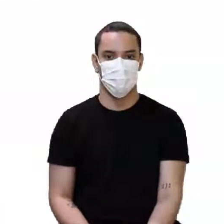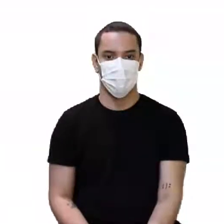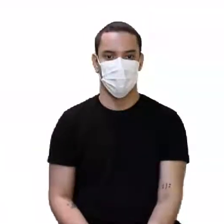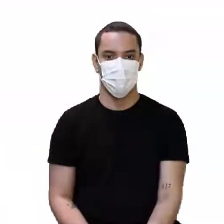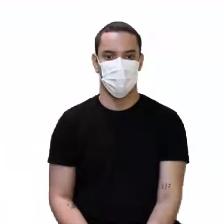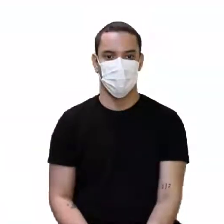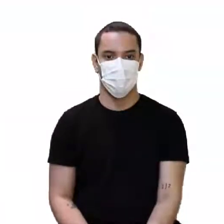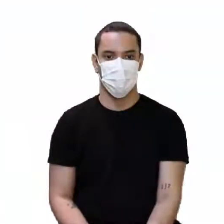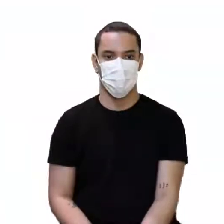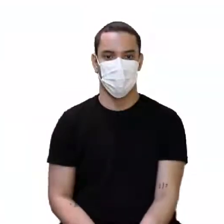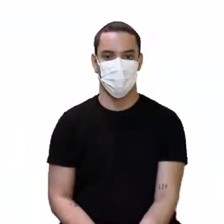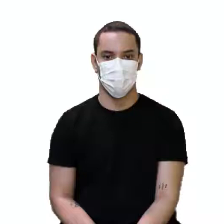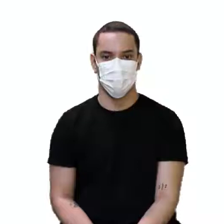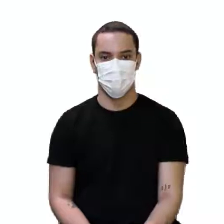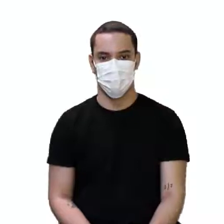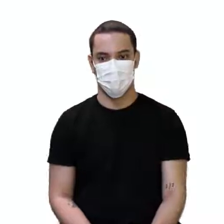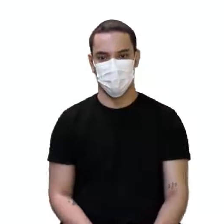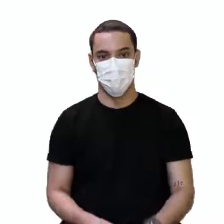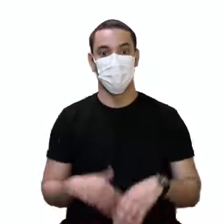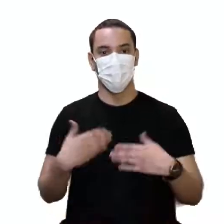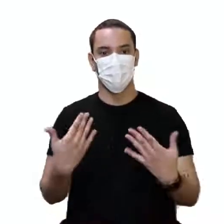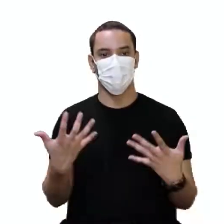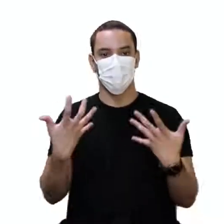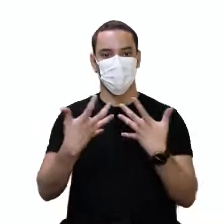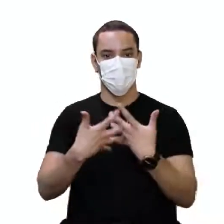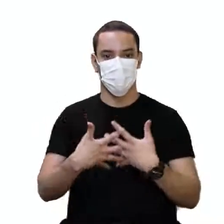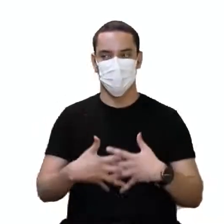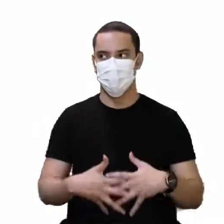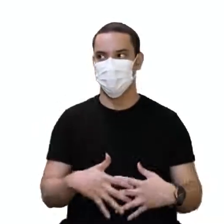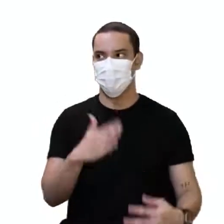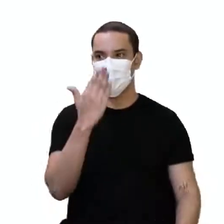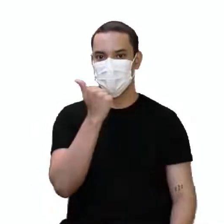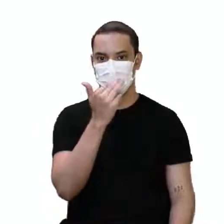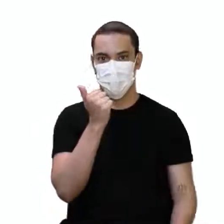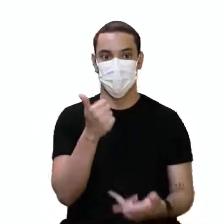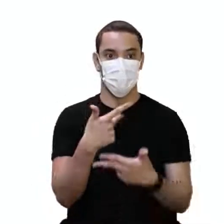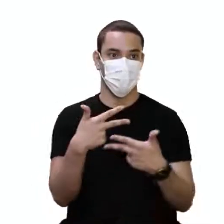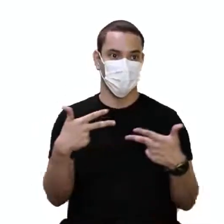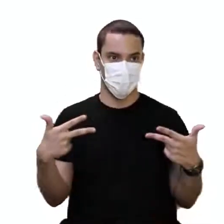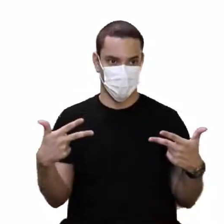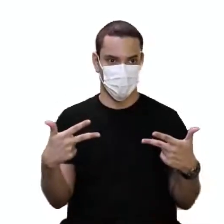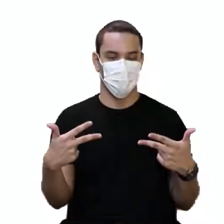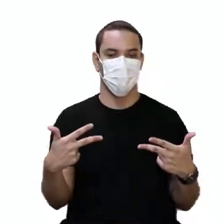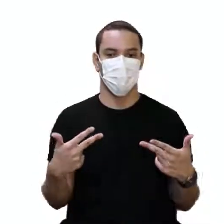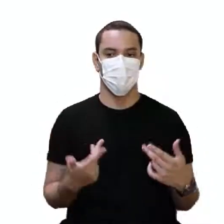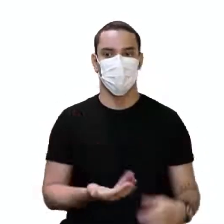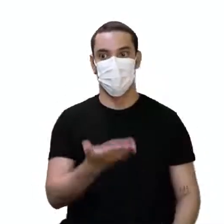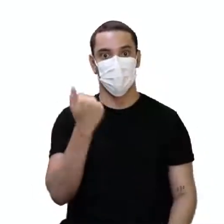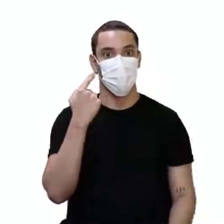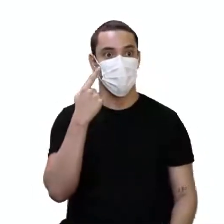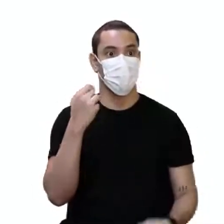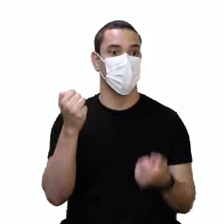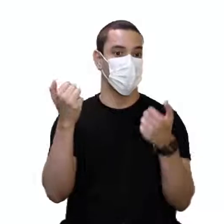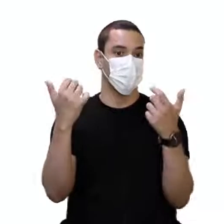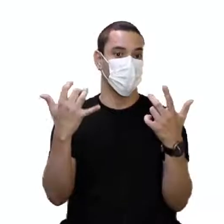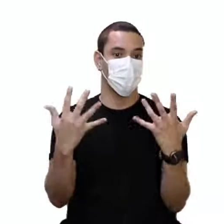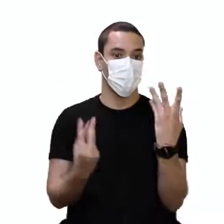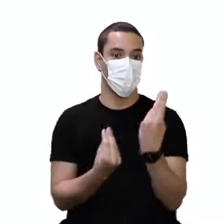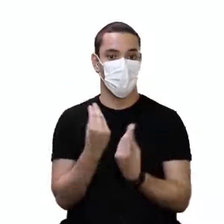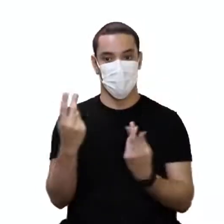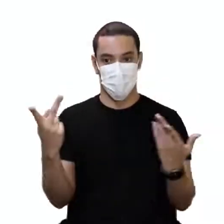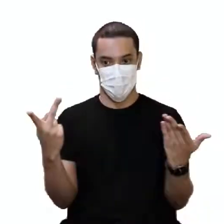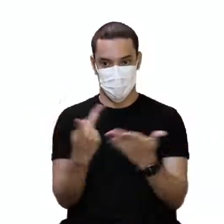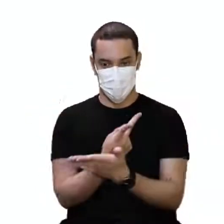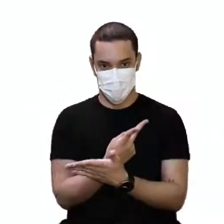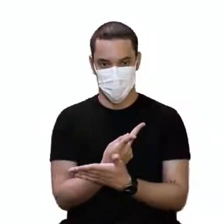Ok, beleza. Então, como mecanismos de alimentação. Vamos lá, então, falar sobre como é que esse